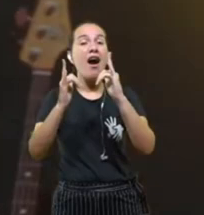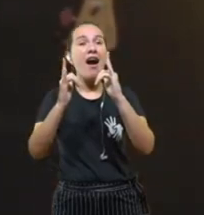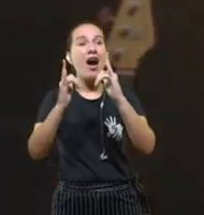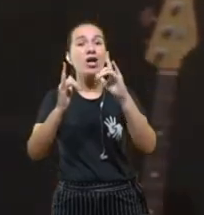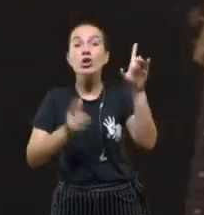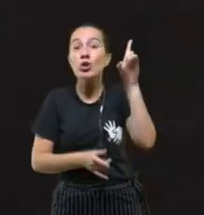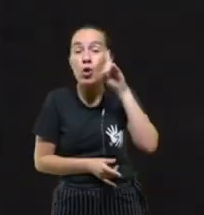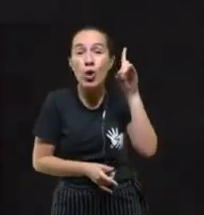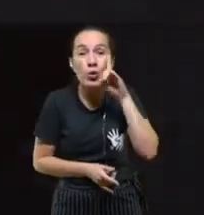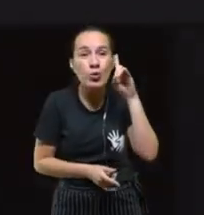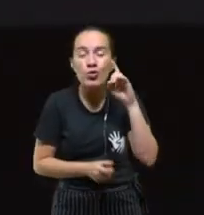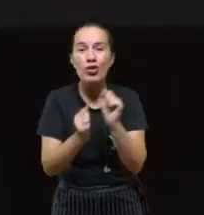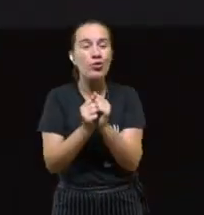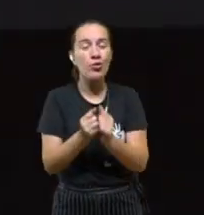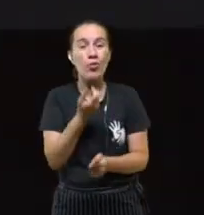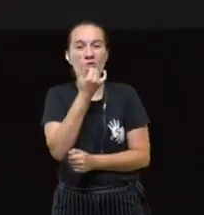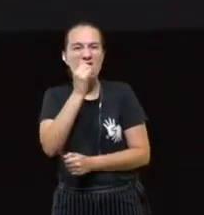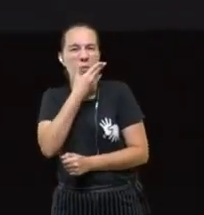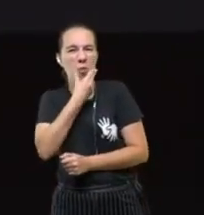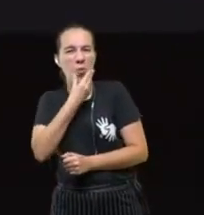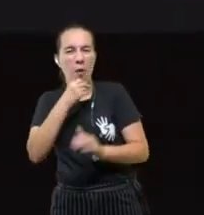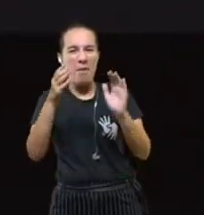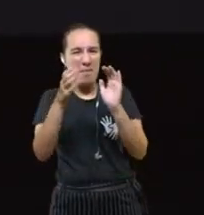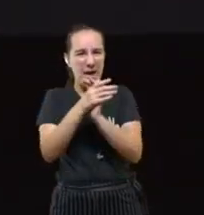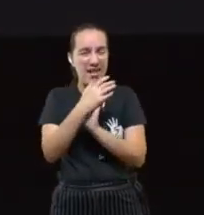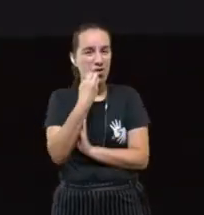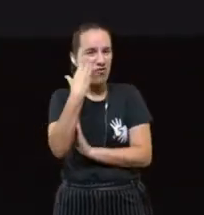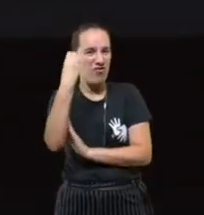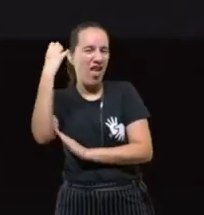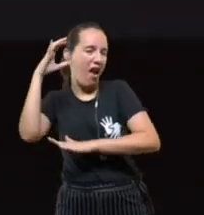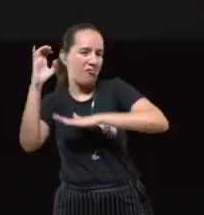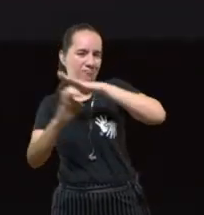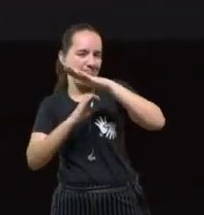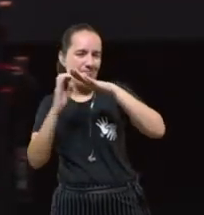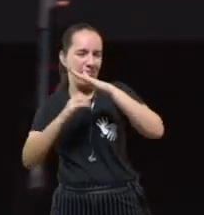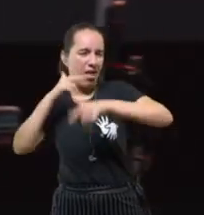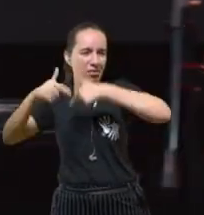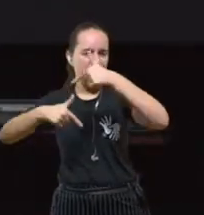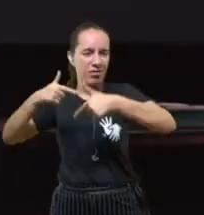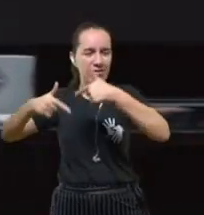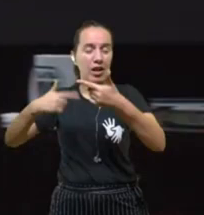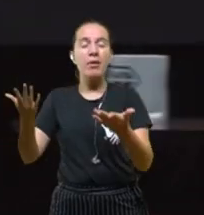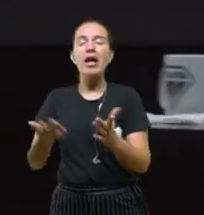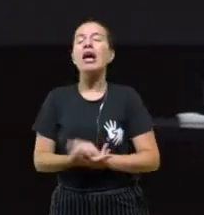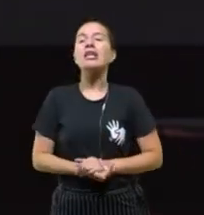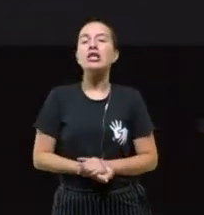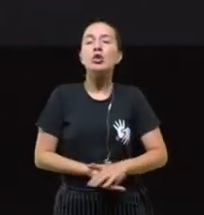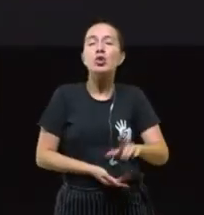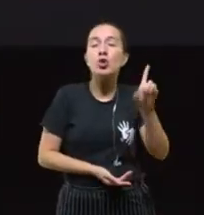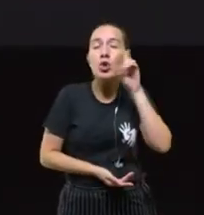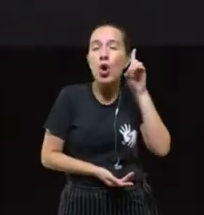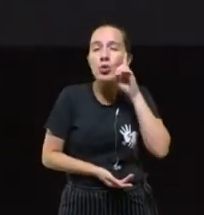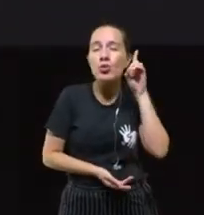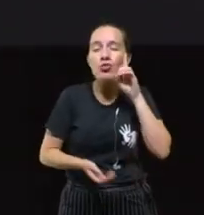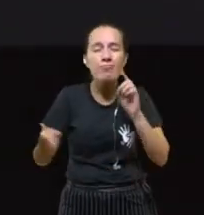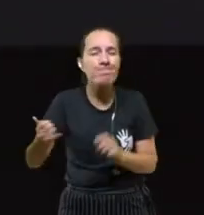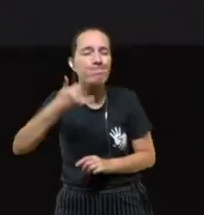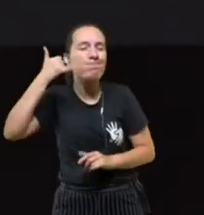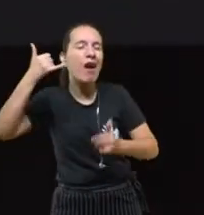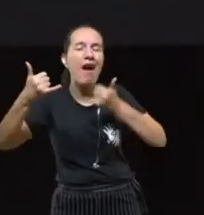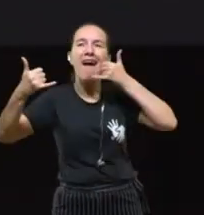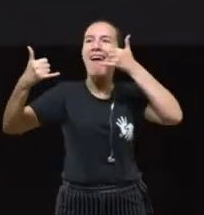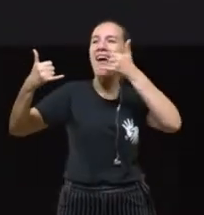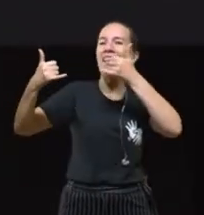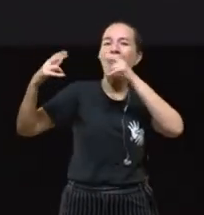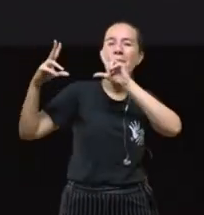numa viagem de empresa ou de negócios, uma coisa assim. Todo dia eles ligam